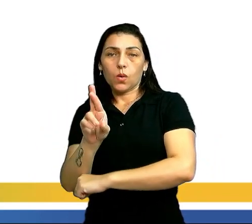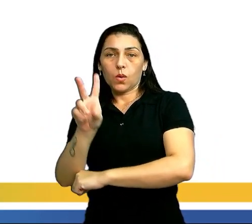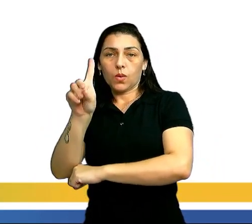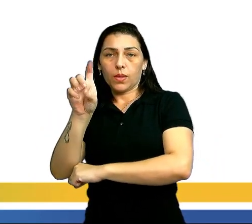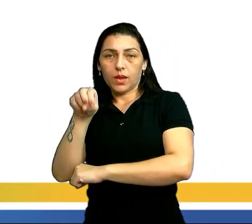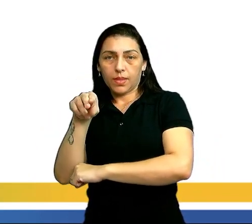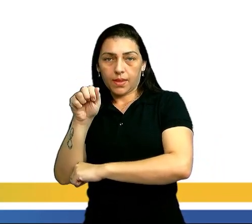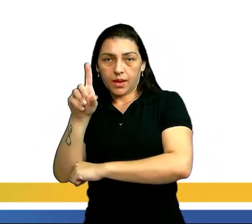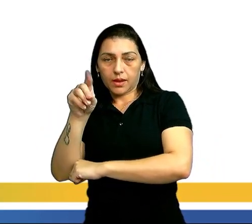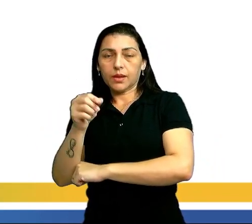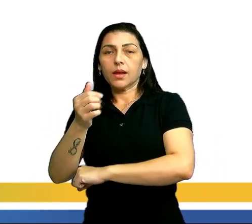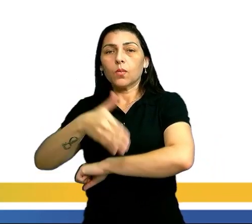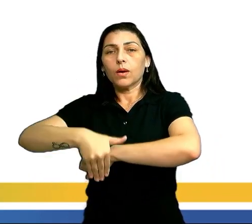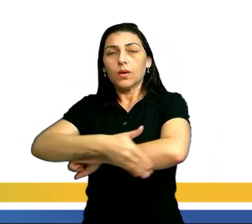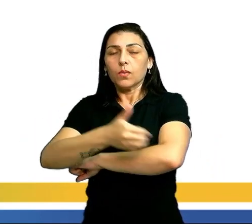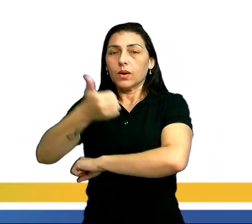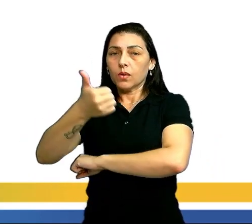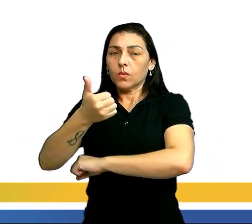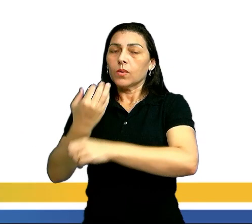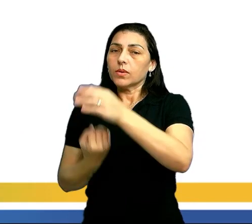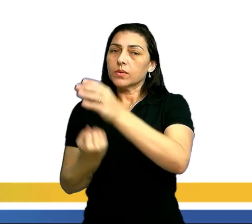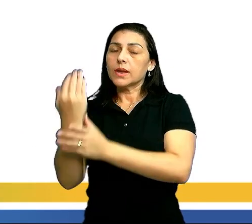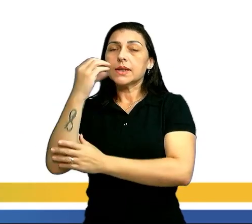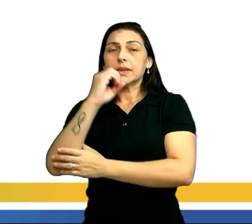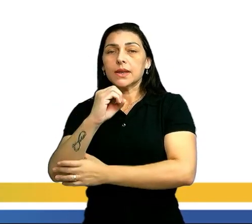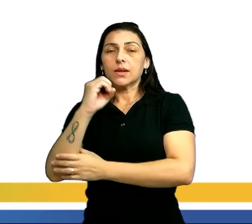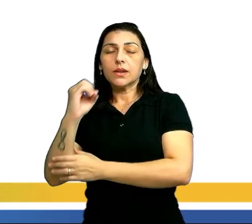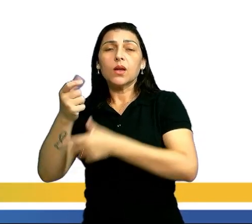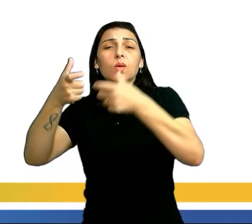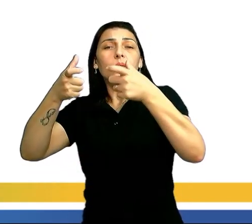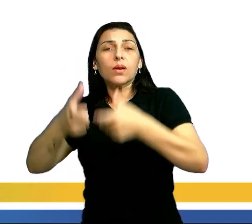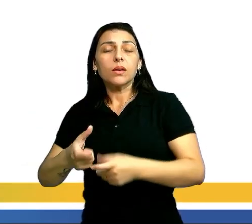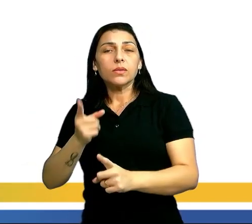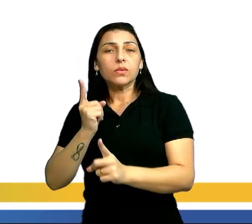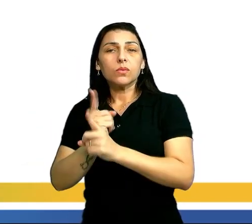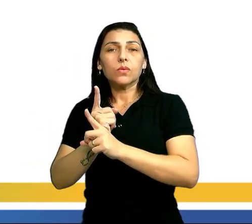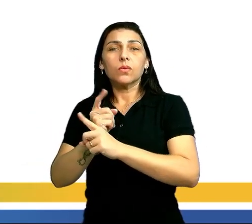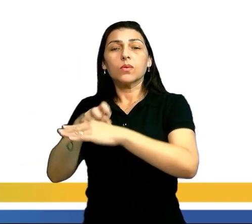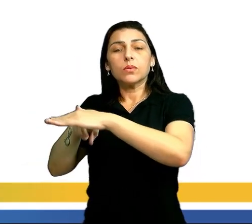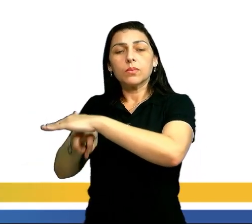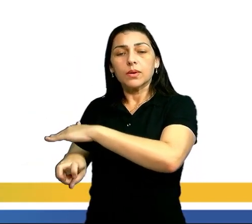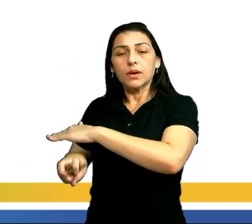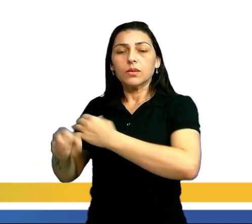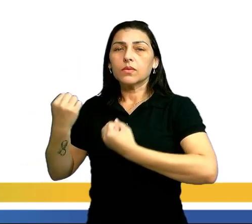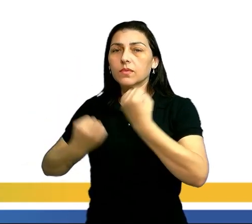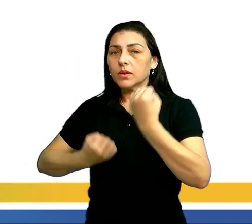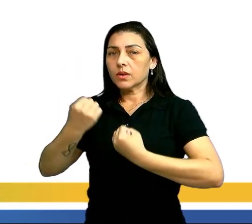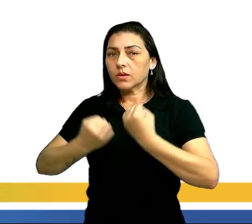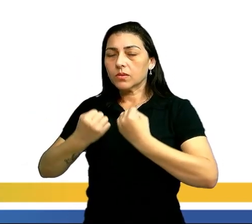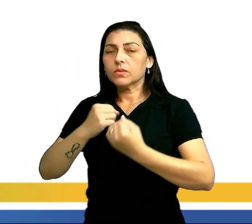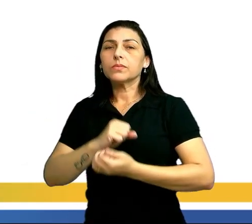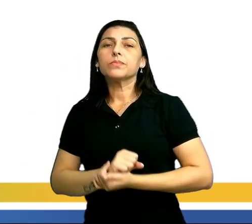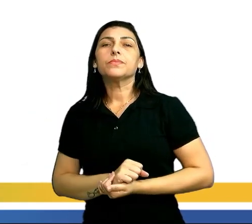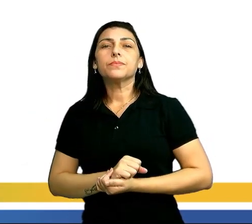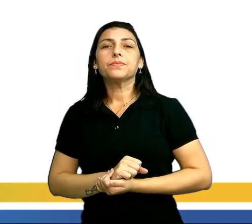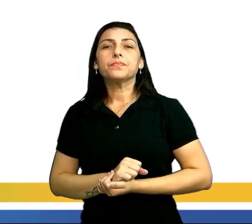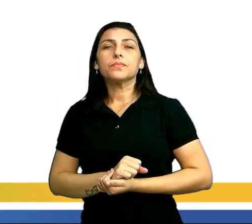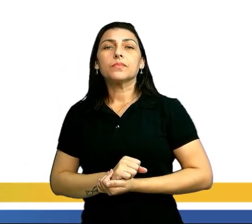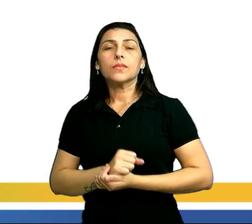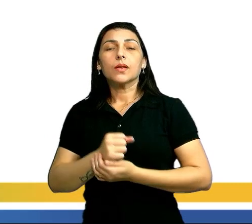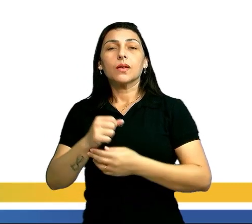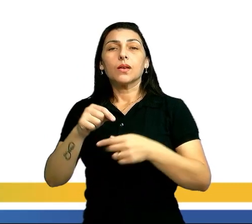1, sendo a origem 00 o local onde se encontra estacionado o veículo, como eu falei.